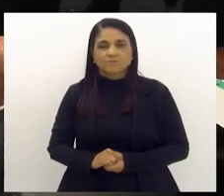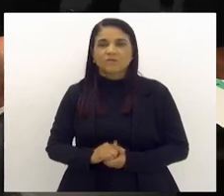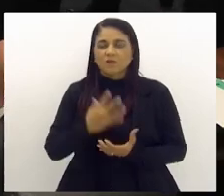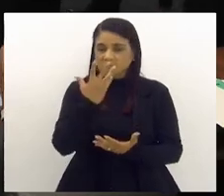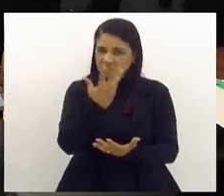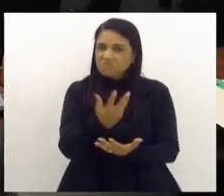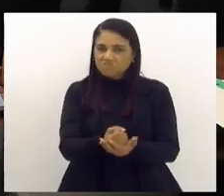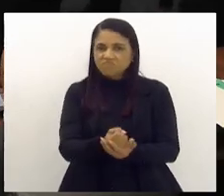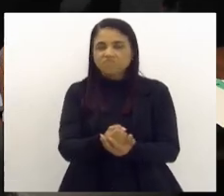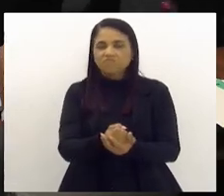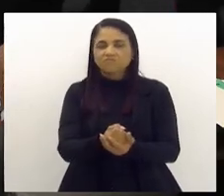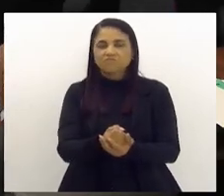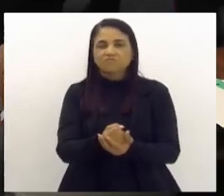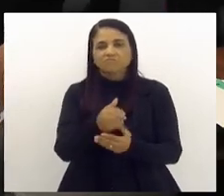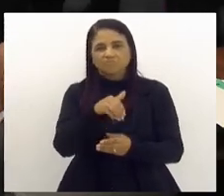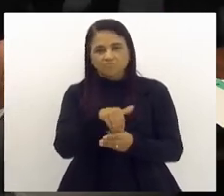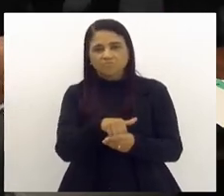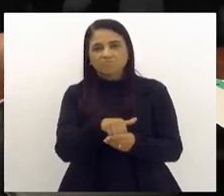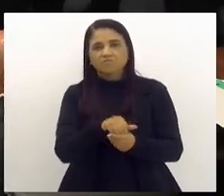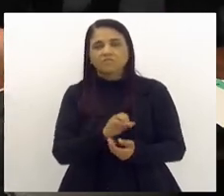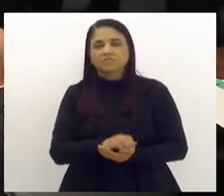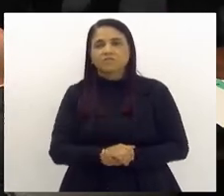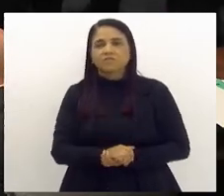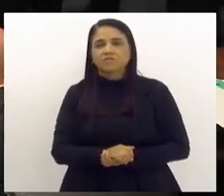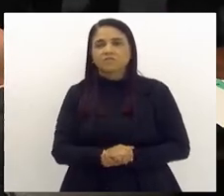Favorável, presidente.